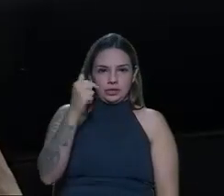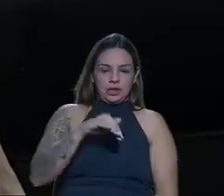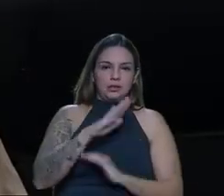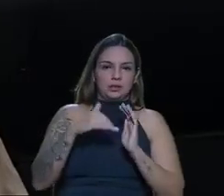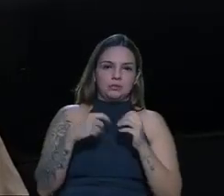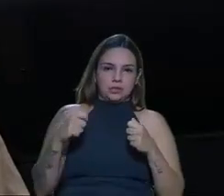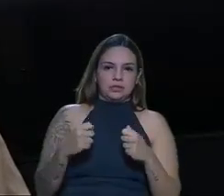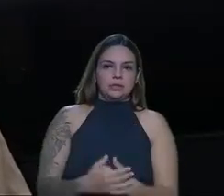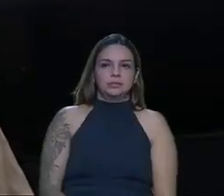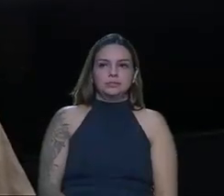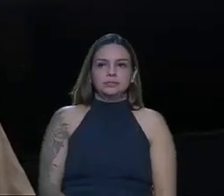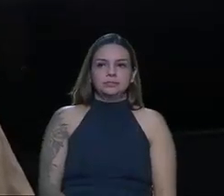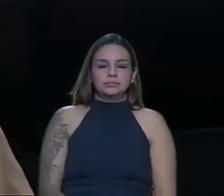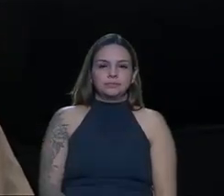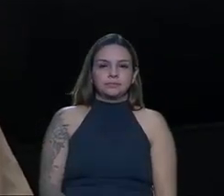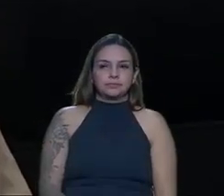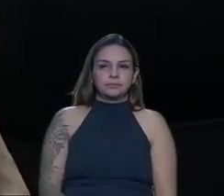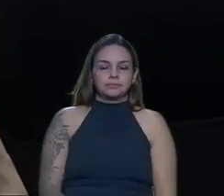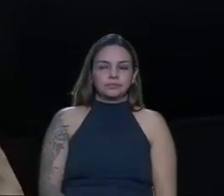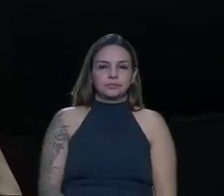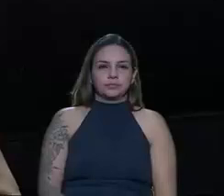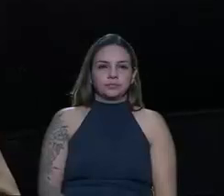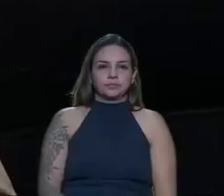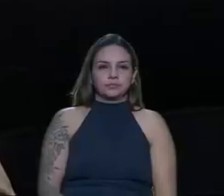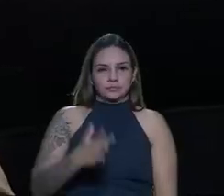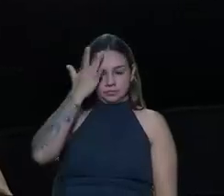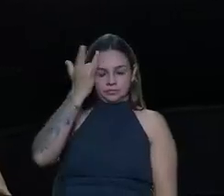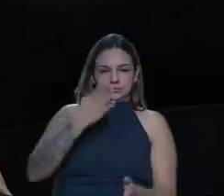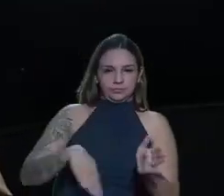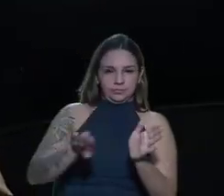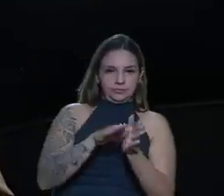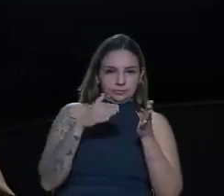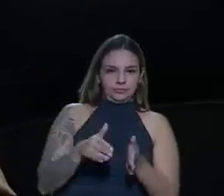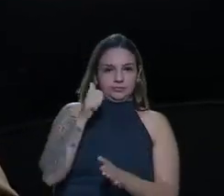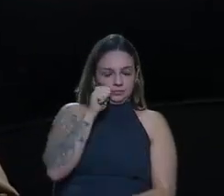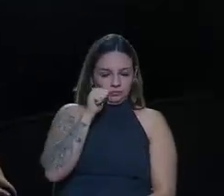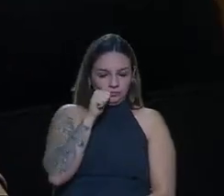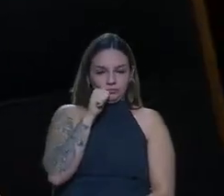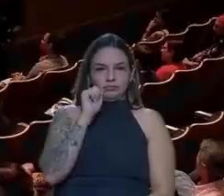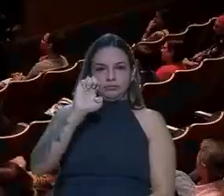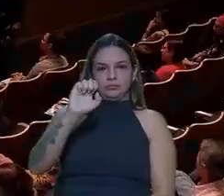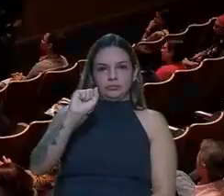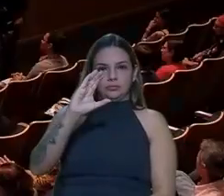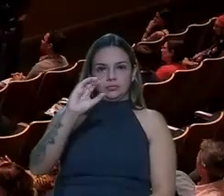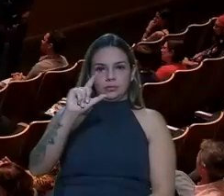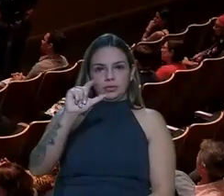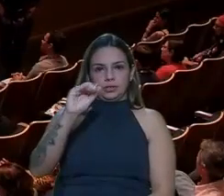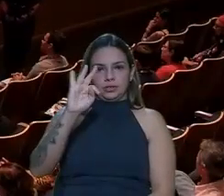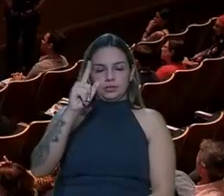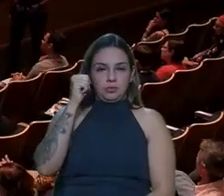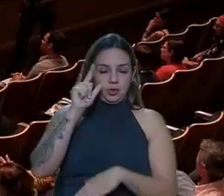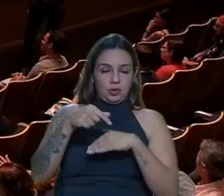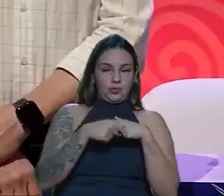tudo que a gente precisa ter. Muito obrigado, viu? Amanhã chega a Scholastic Mukasonga, que todos já sabem, né? É